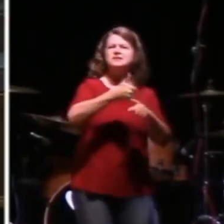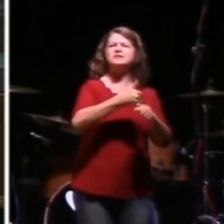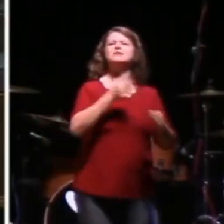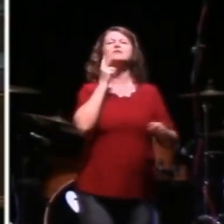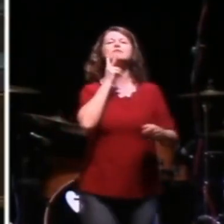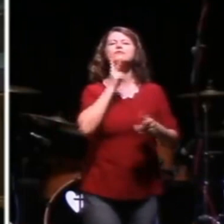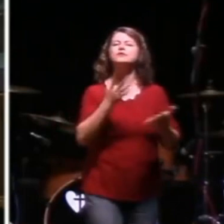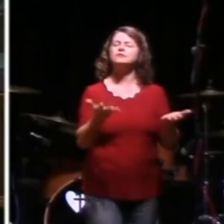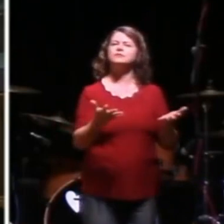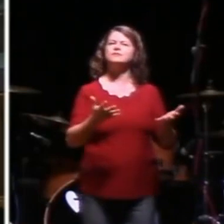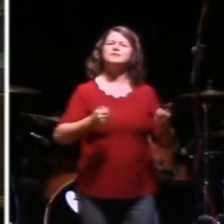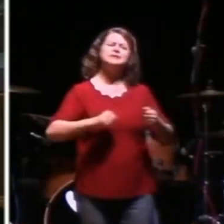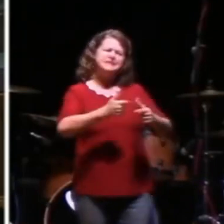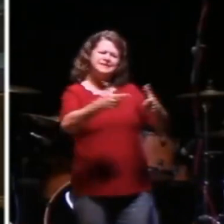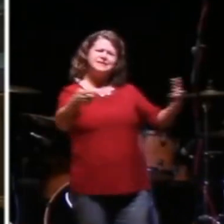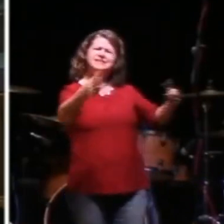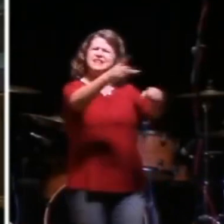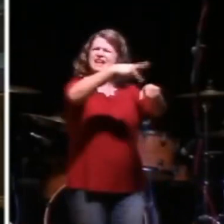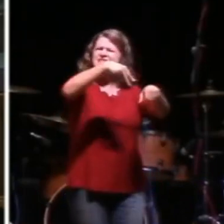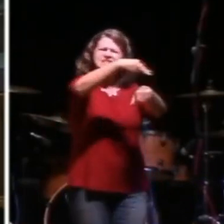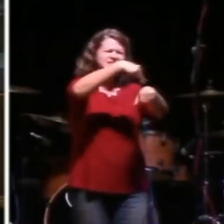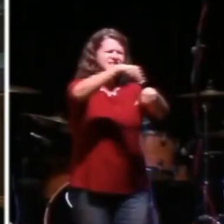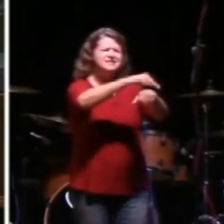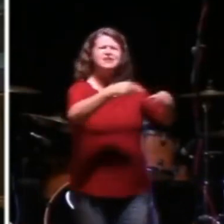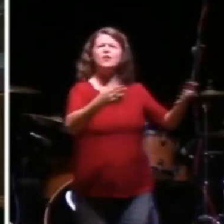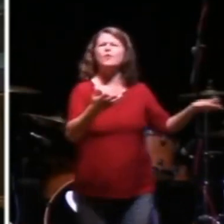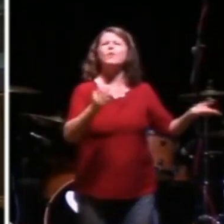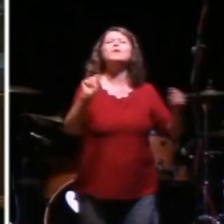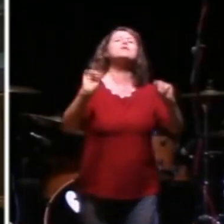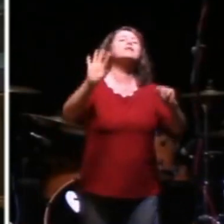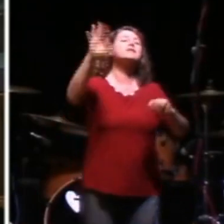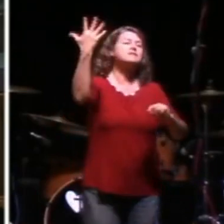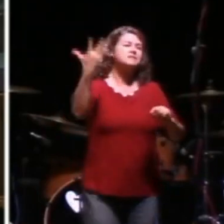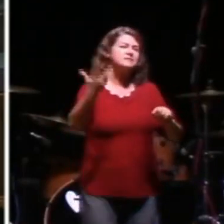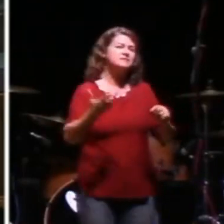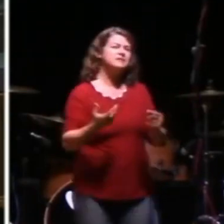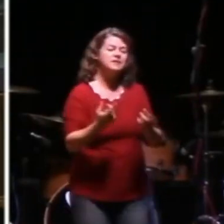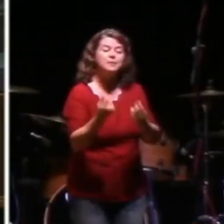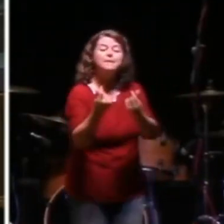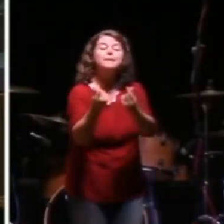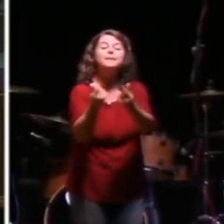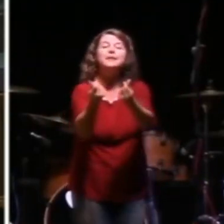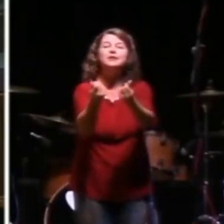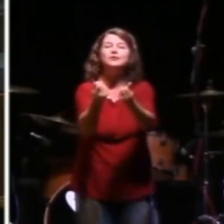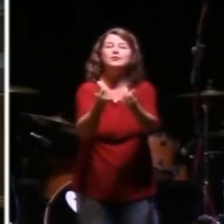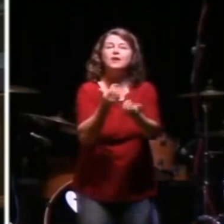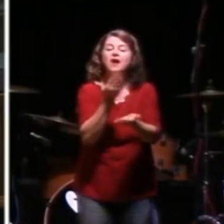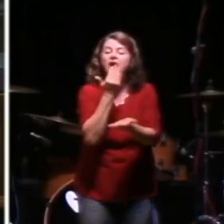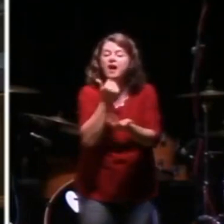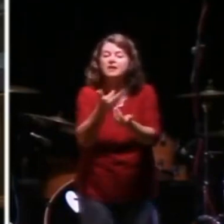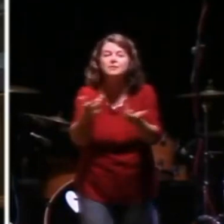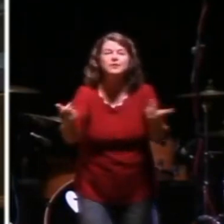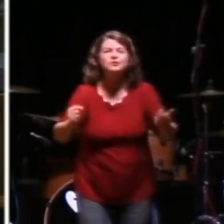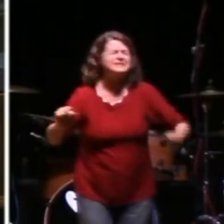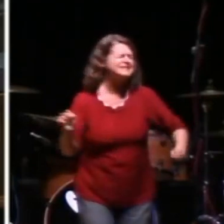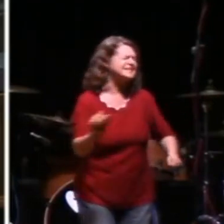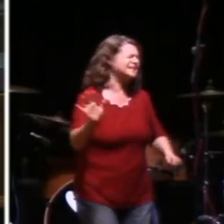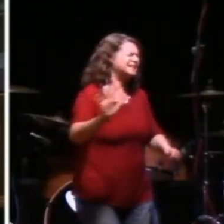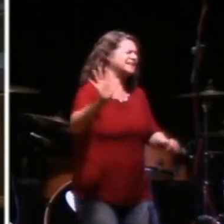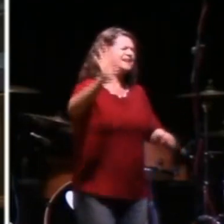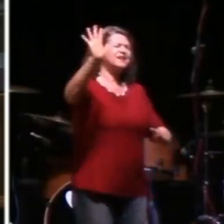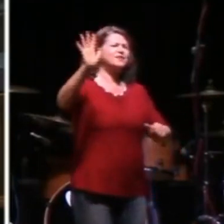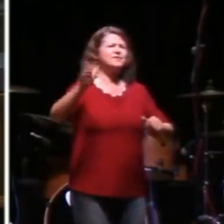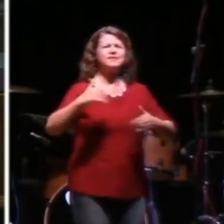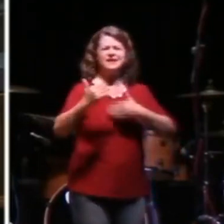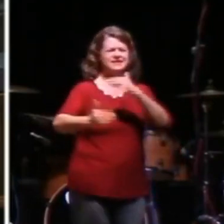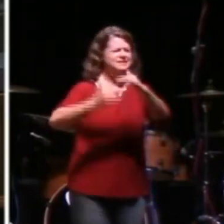fome e os preços dos alimentos serão absurdos então esse terceiro cavaleiro o